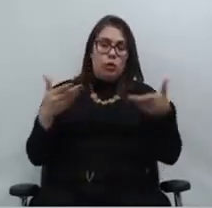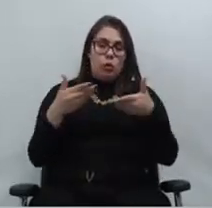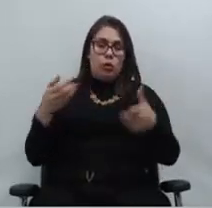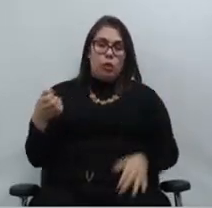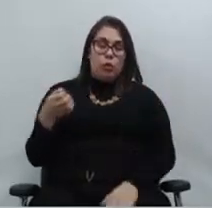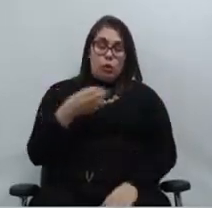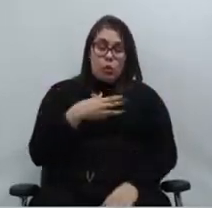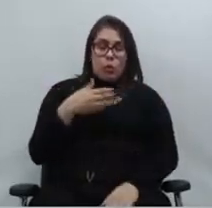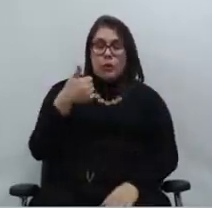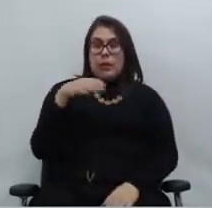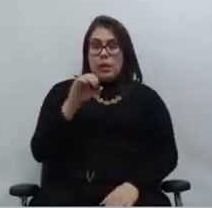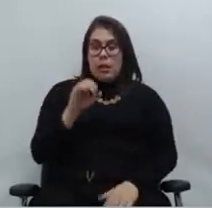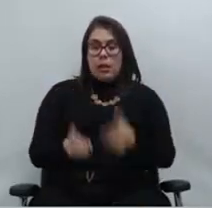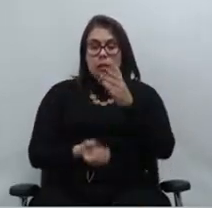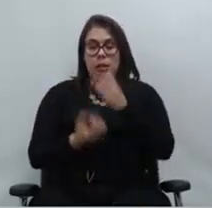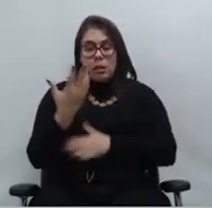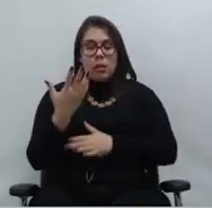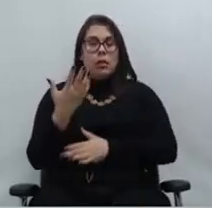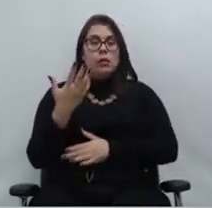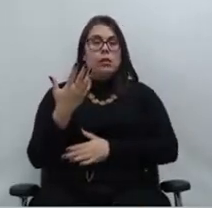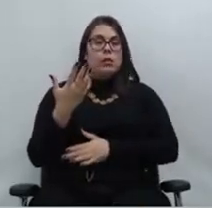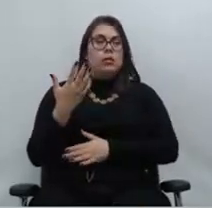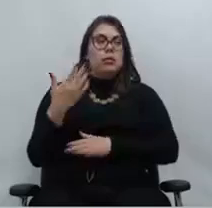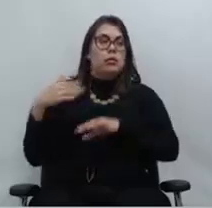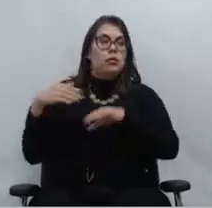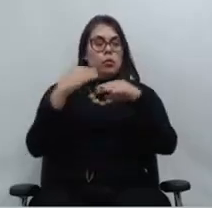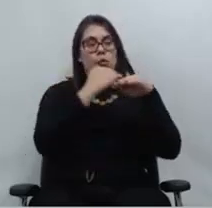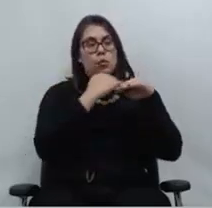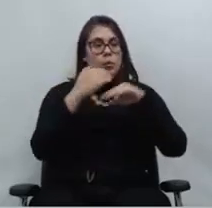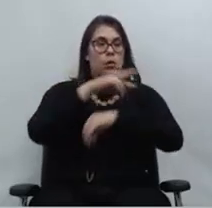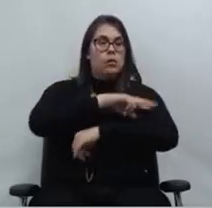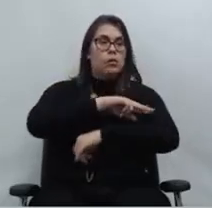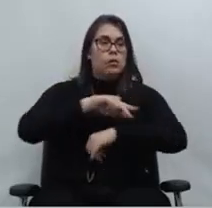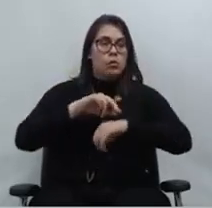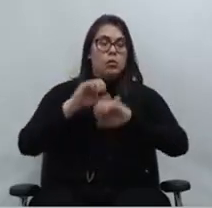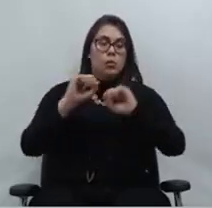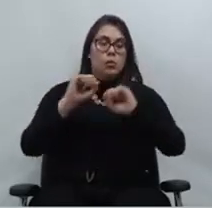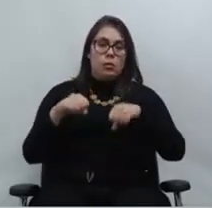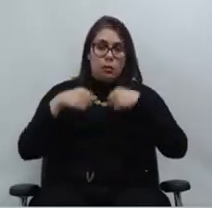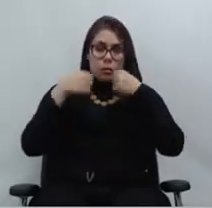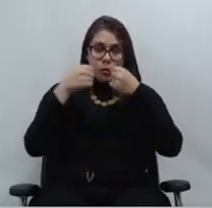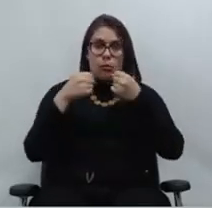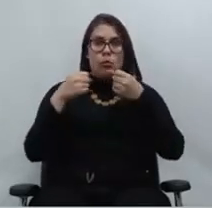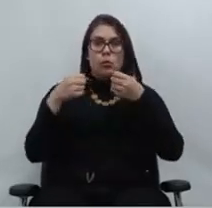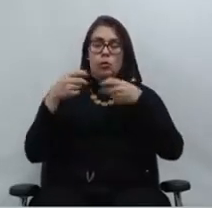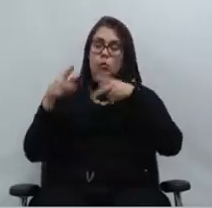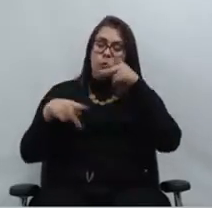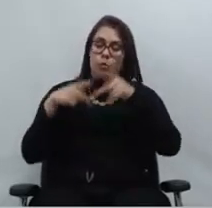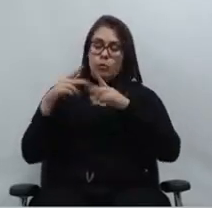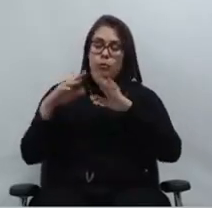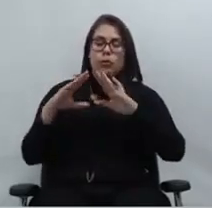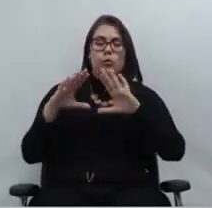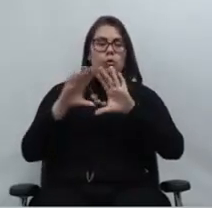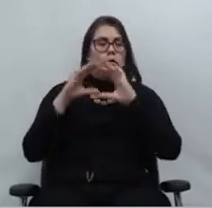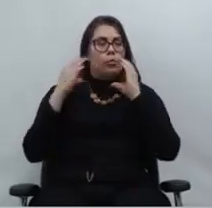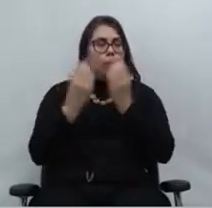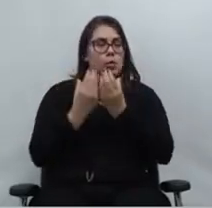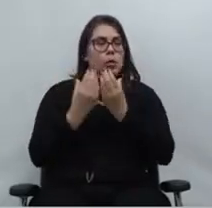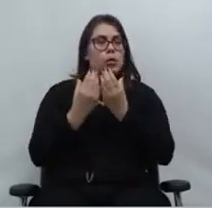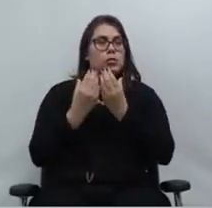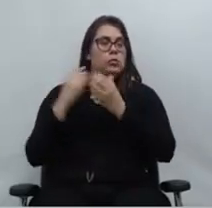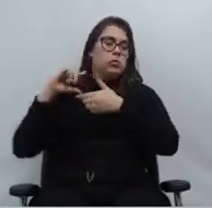núcleo especializado criado, núcleo especializado de promoção de igualdade racial e defesa dos povos e comunidades tradicionais.